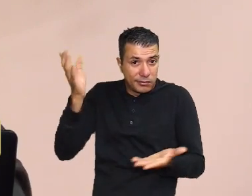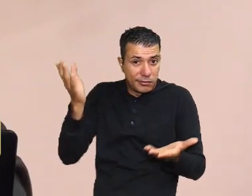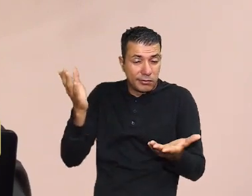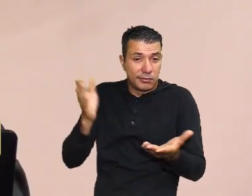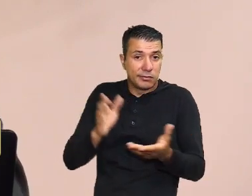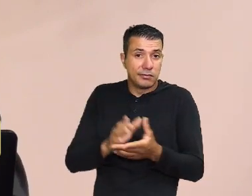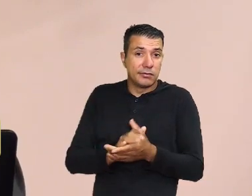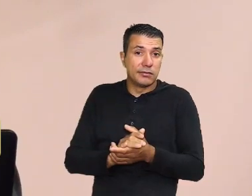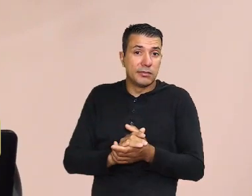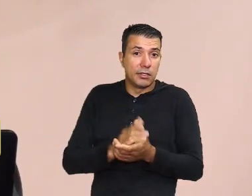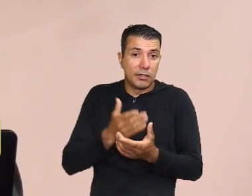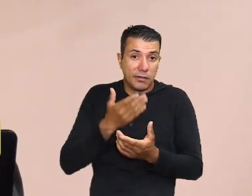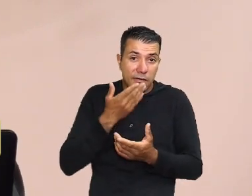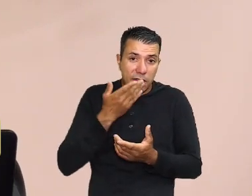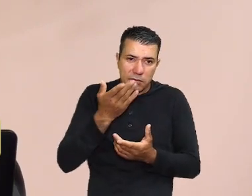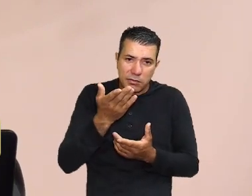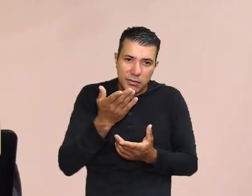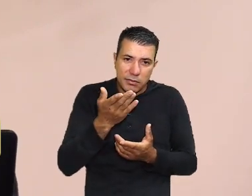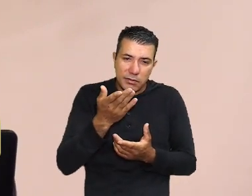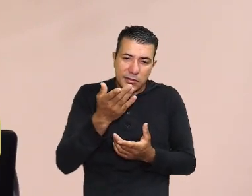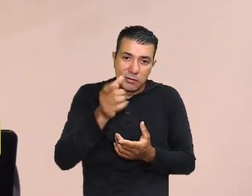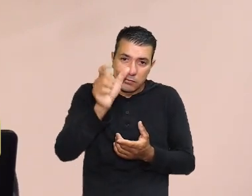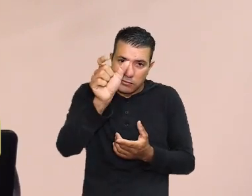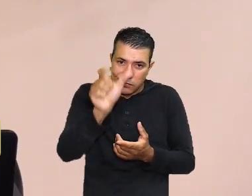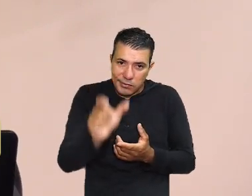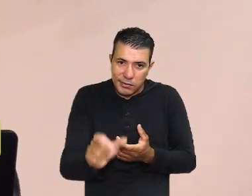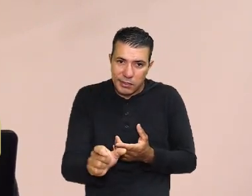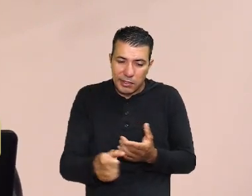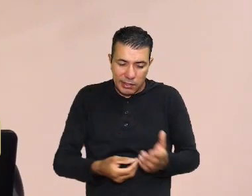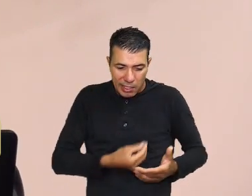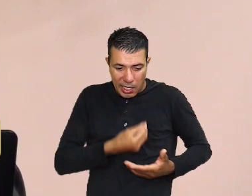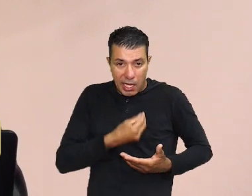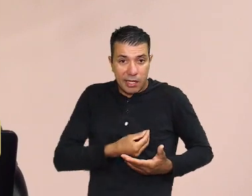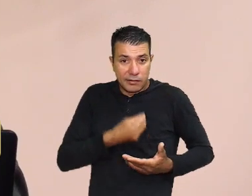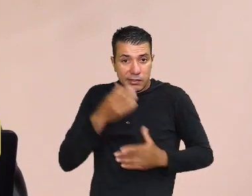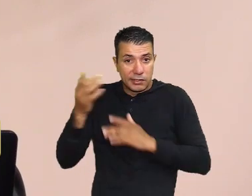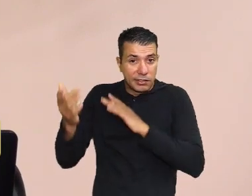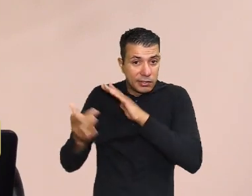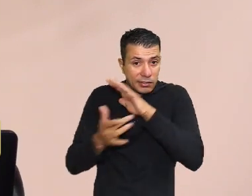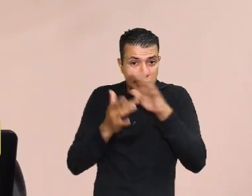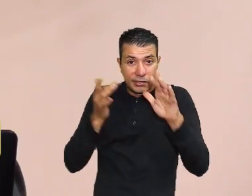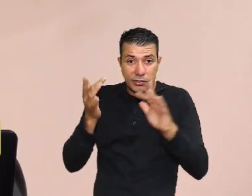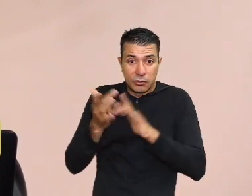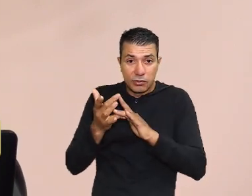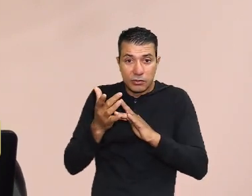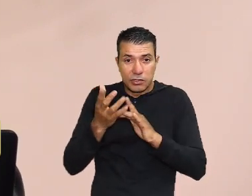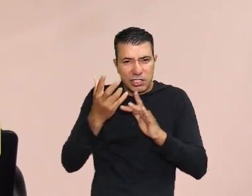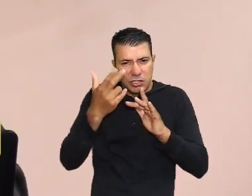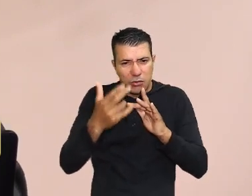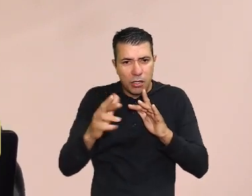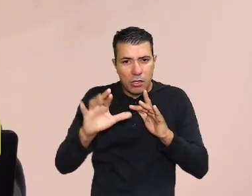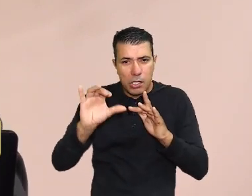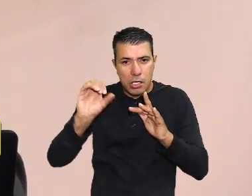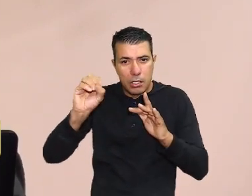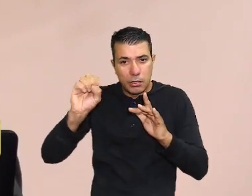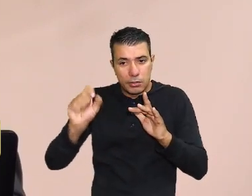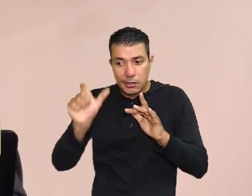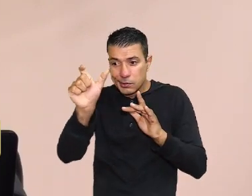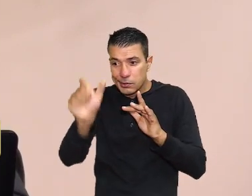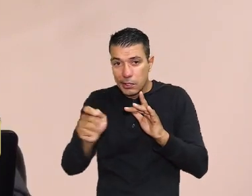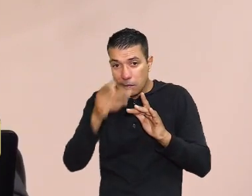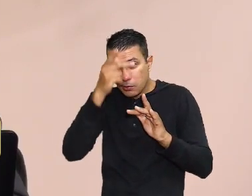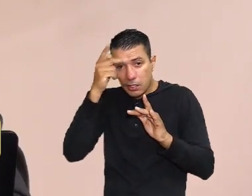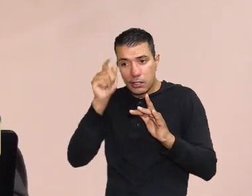esteja falando para alguém que quer entregar a sua vida a Cristo, assim como a Rose. A Bíblia diz: ser fiel até